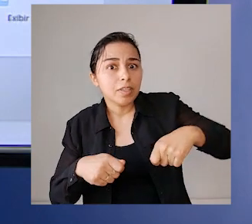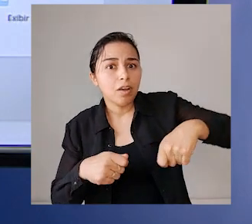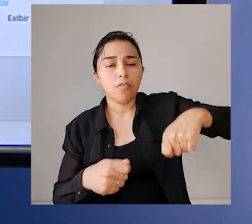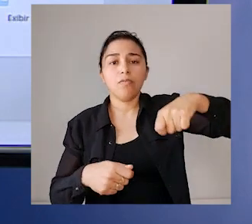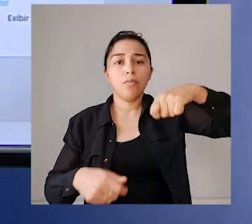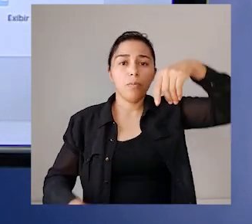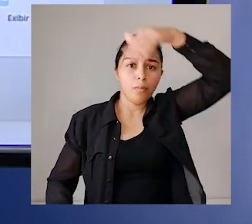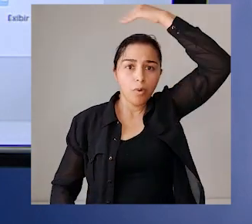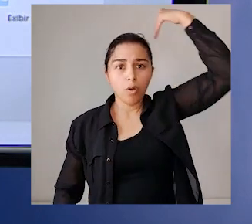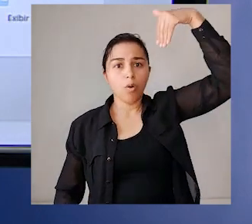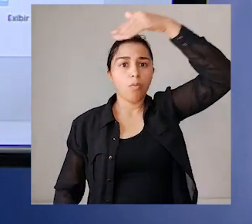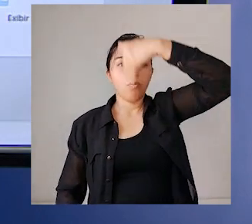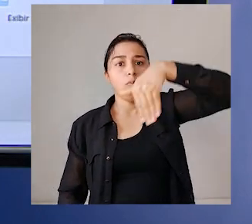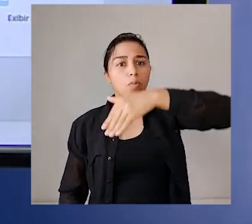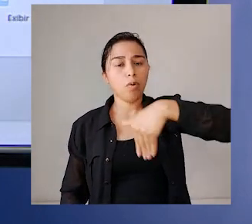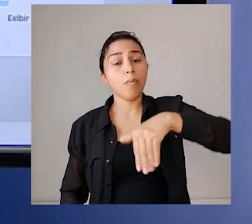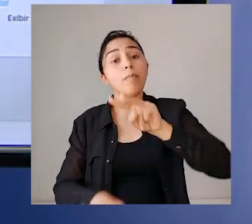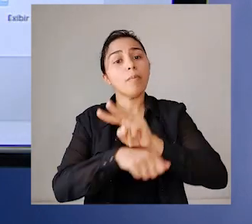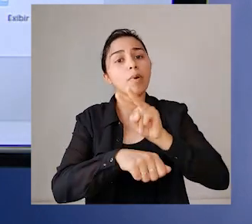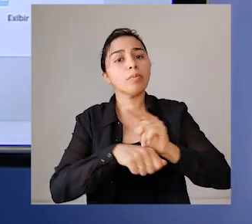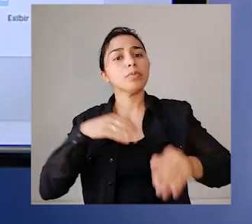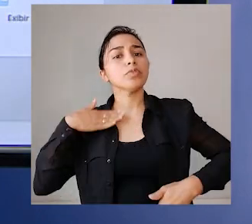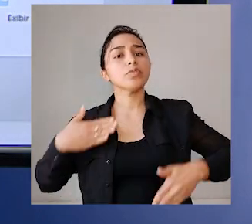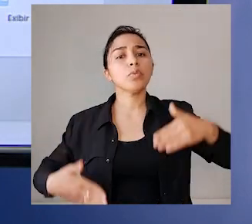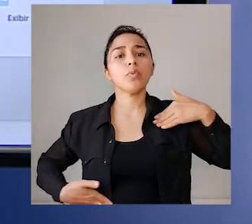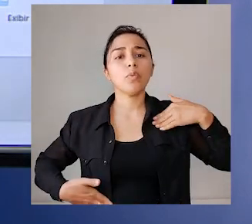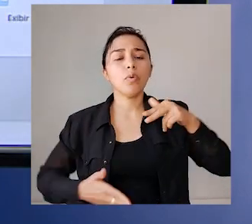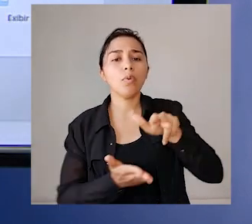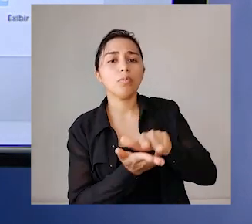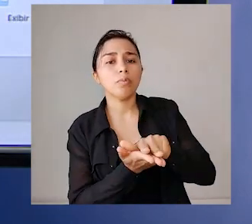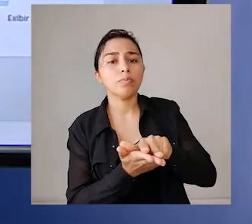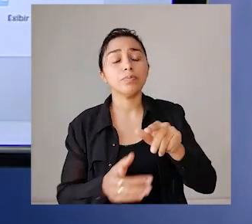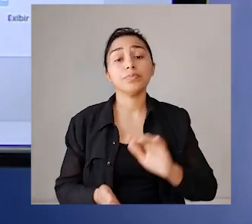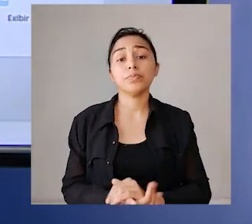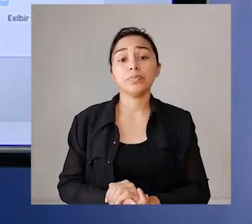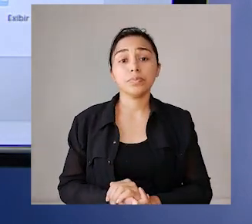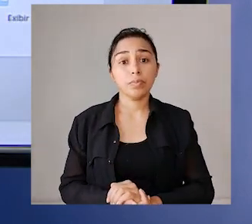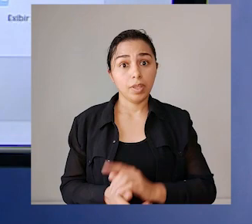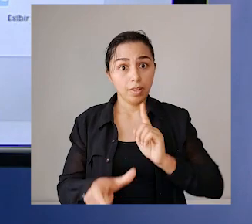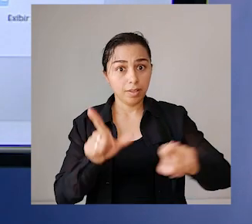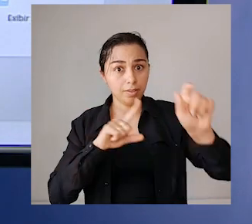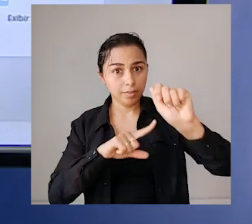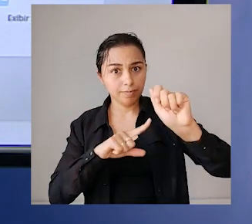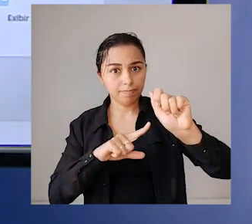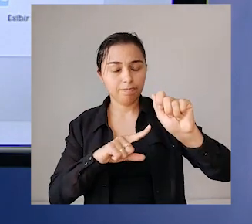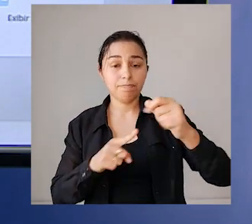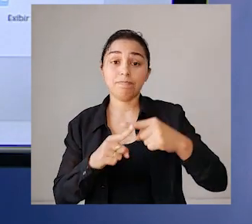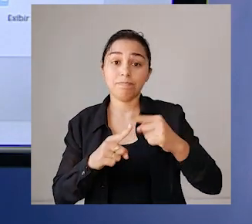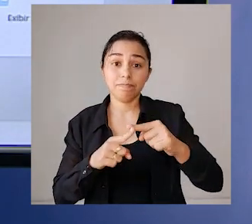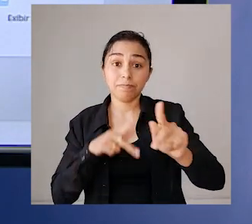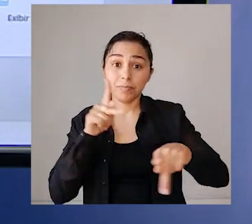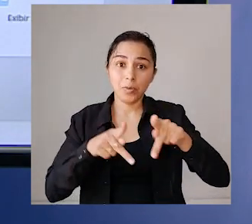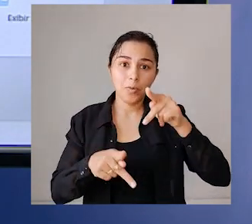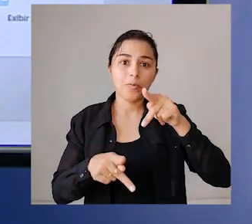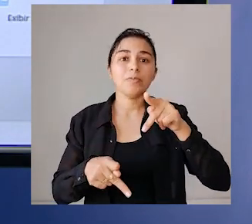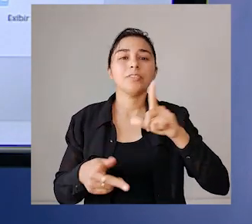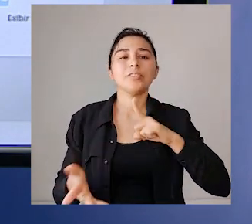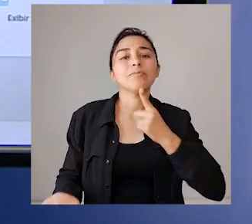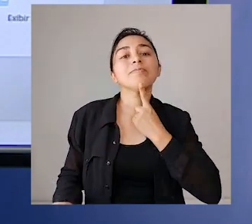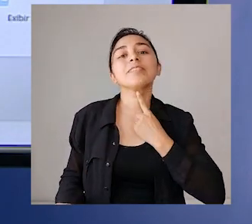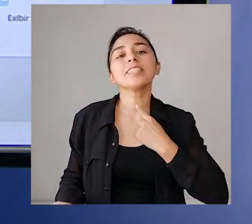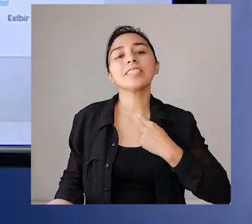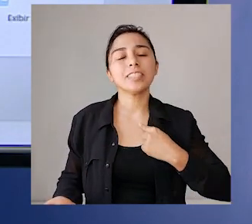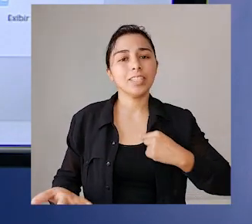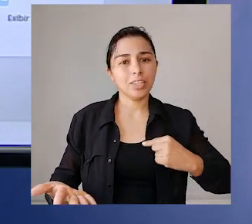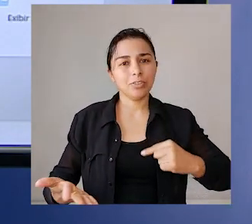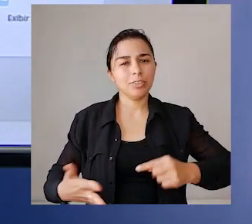dos seus corpos através da mumificação. Letra A. Desejo de serem honrados. Letra